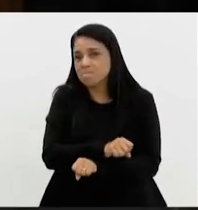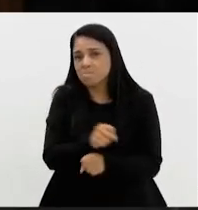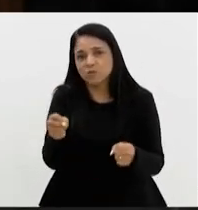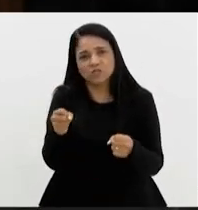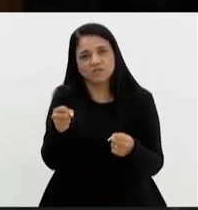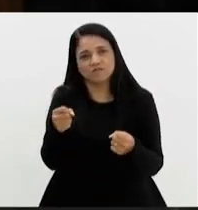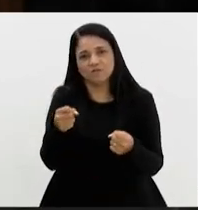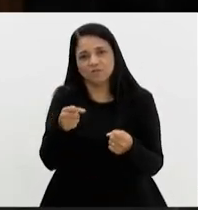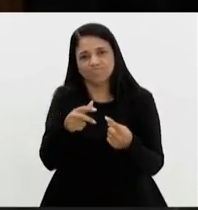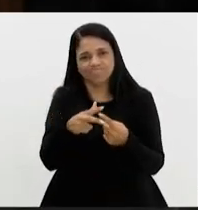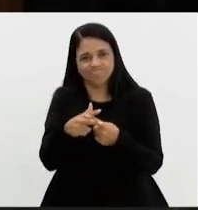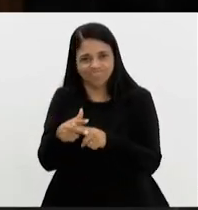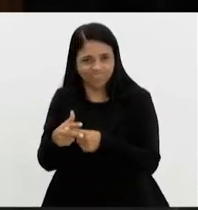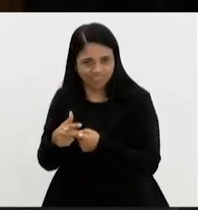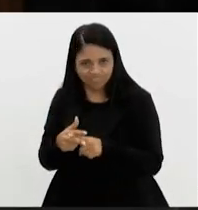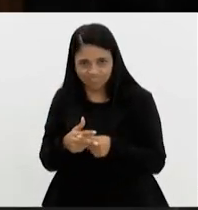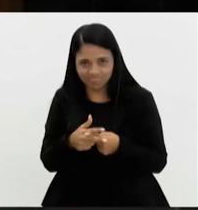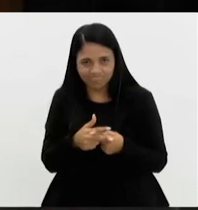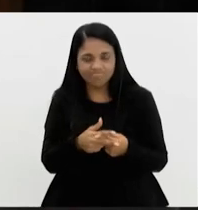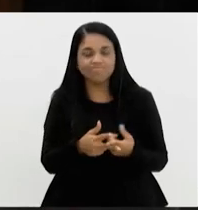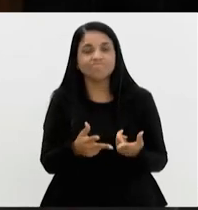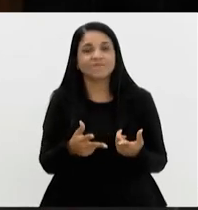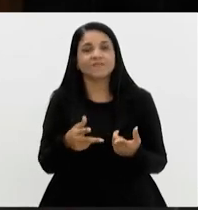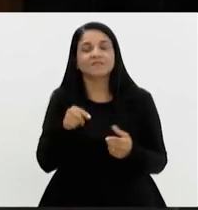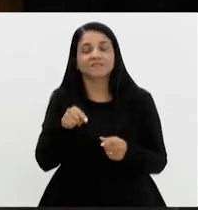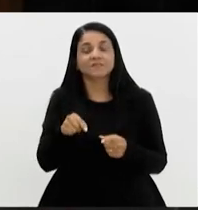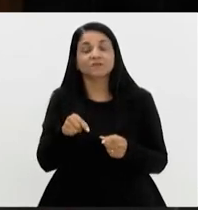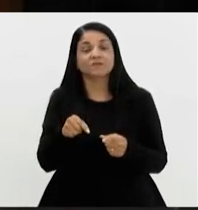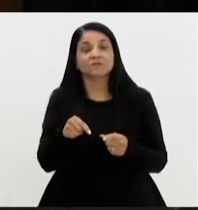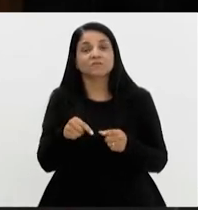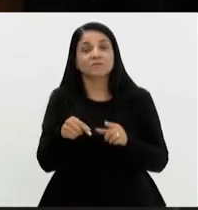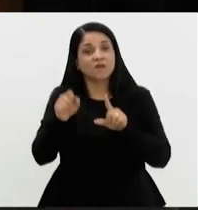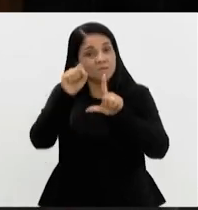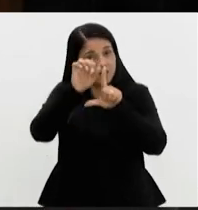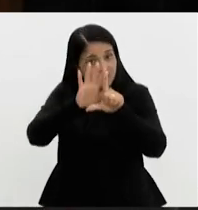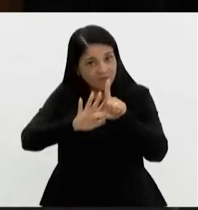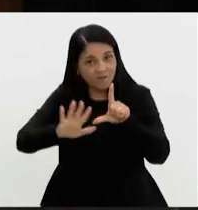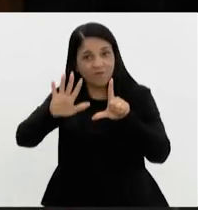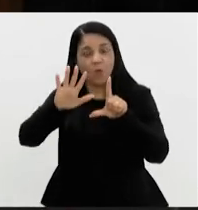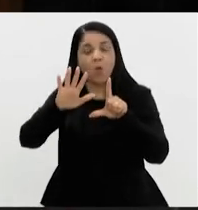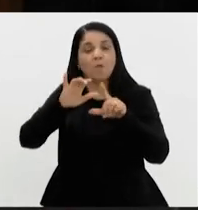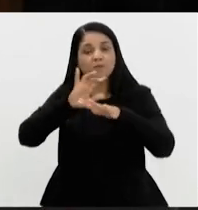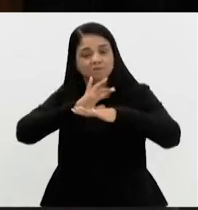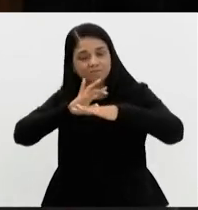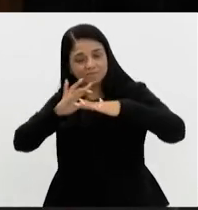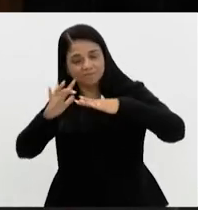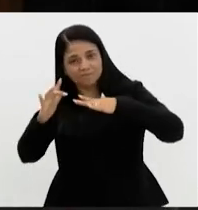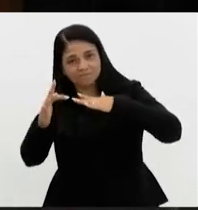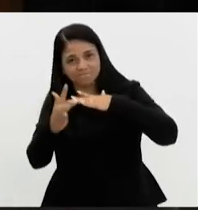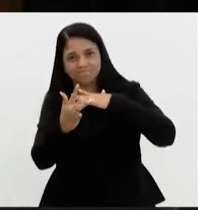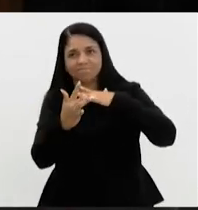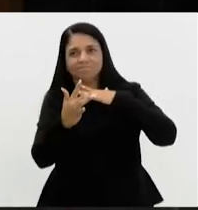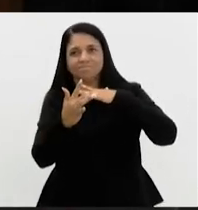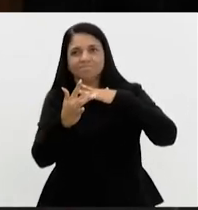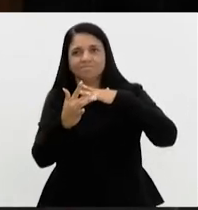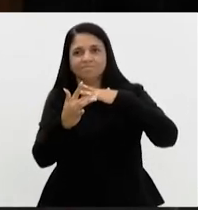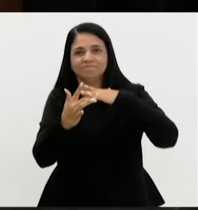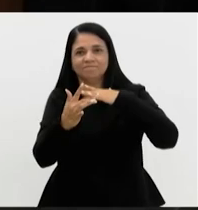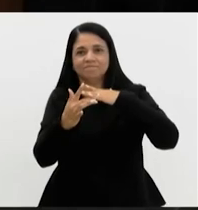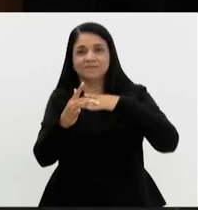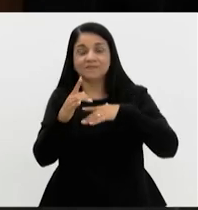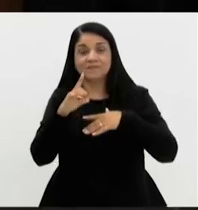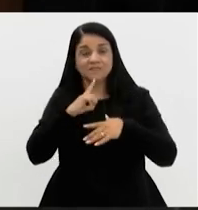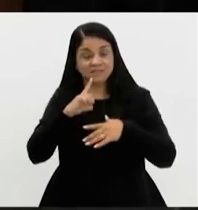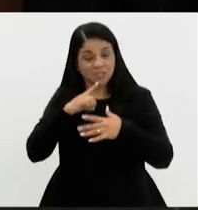eh eh trazer a a ess essas plataformas de redes sociais eh para que elas tenham a